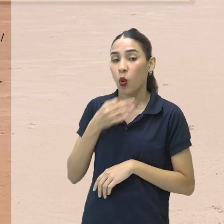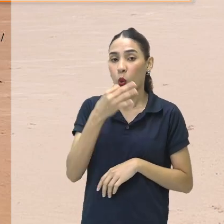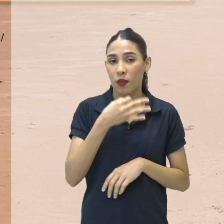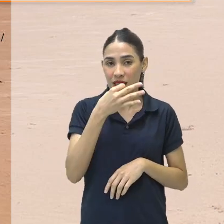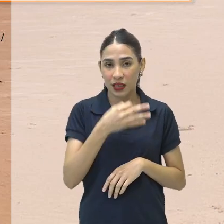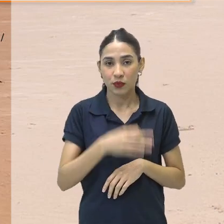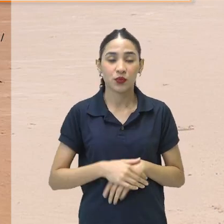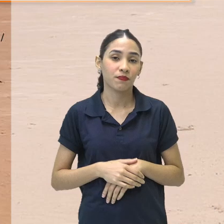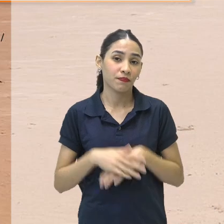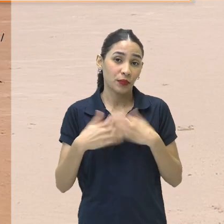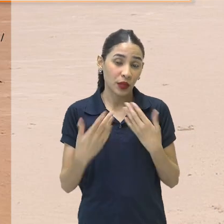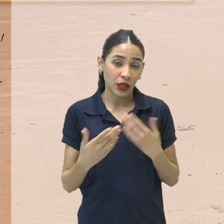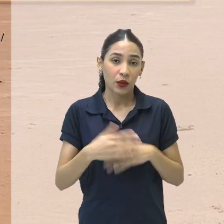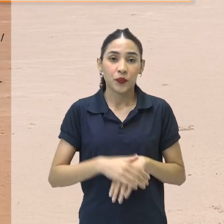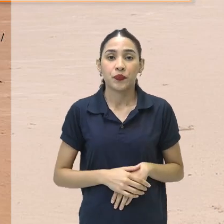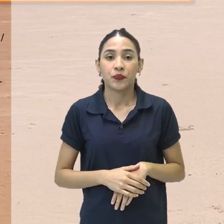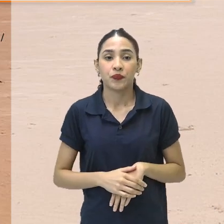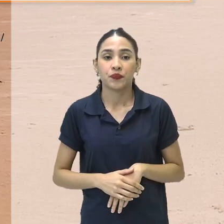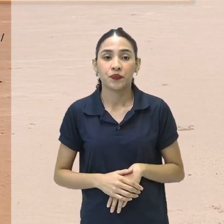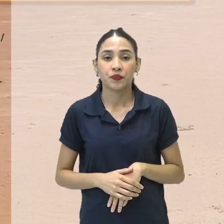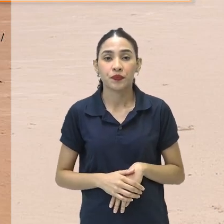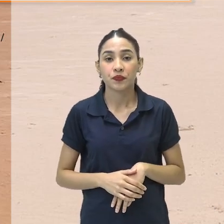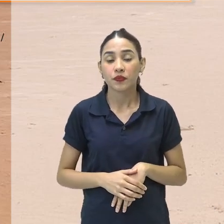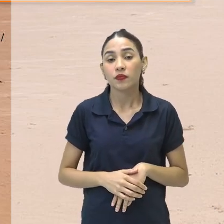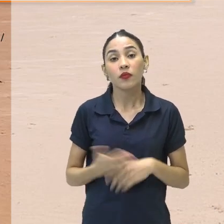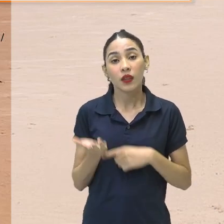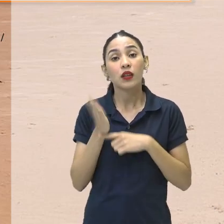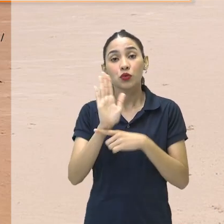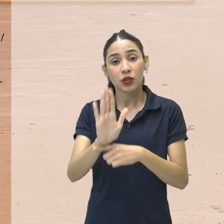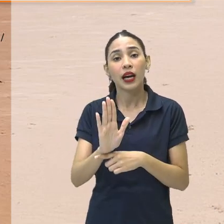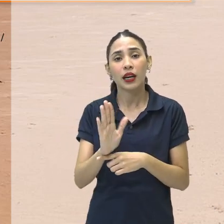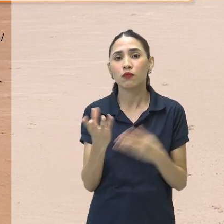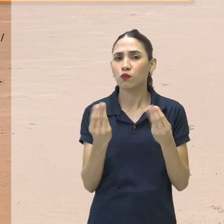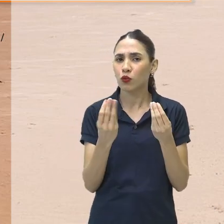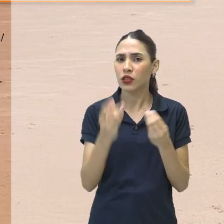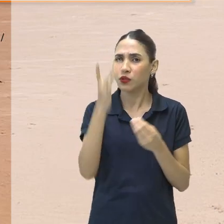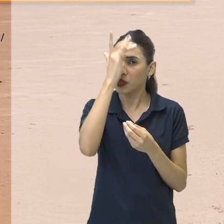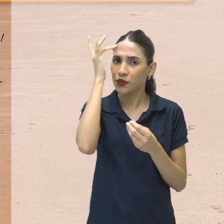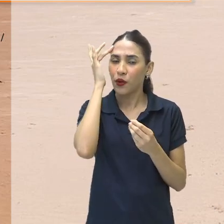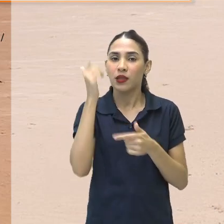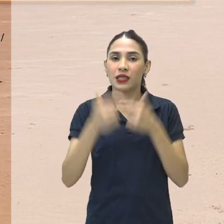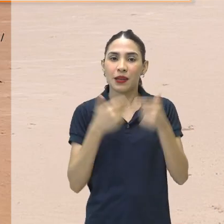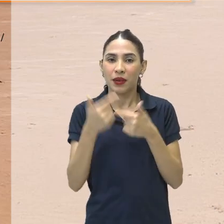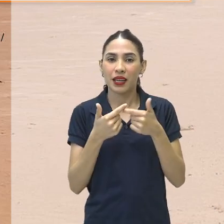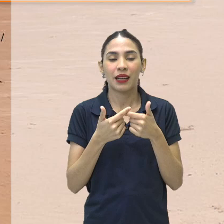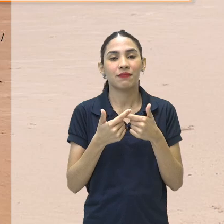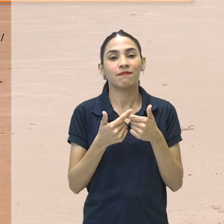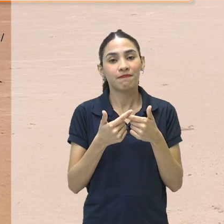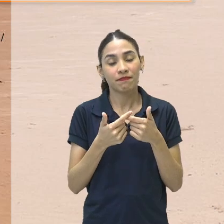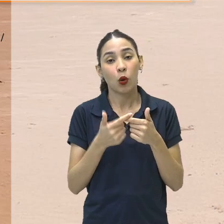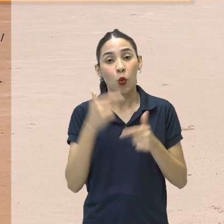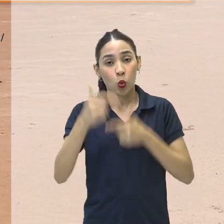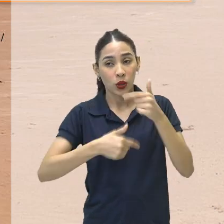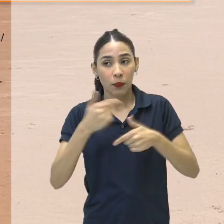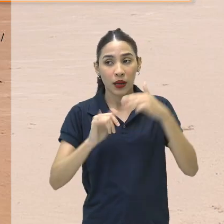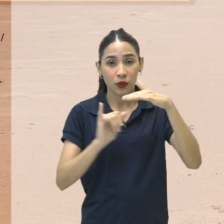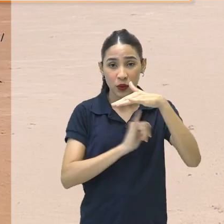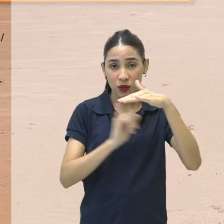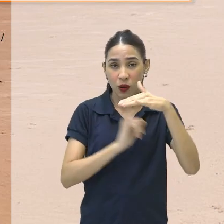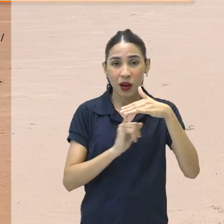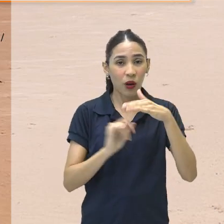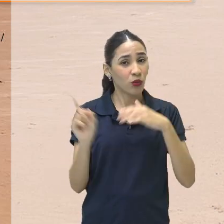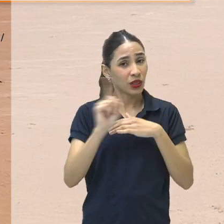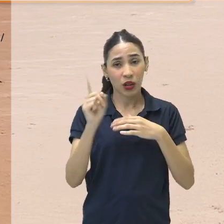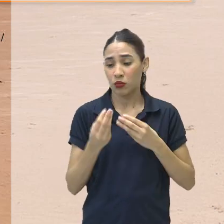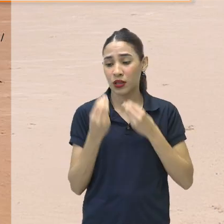né? Infelizmente, apesar de ajudar muitos brasileiros, o trabalho informal, ele não